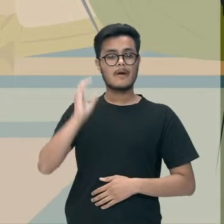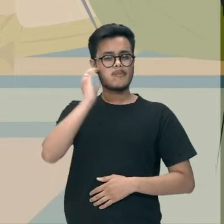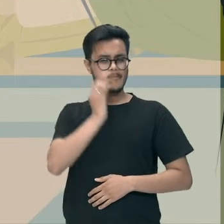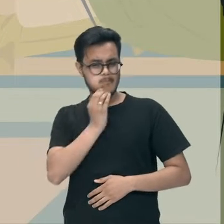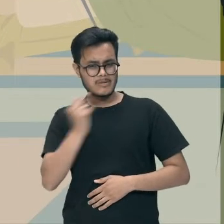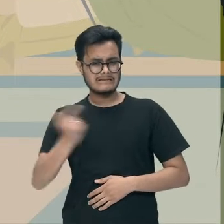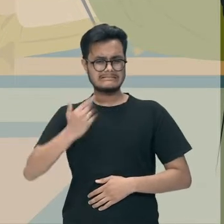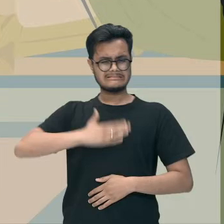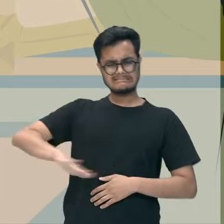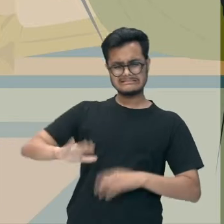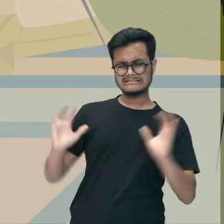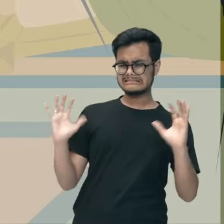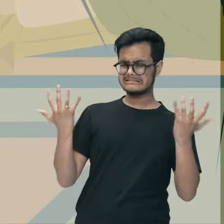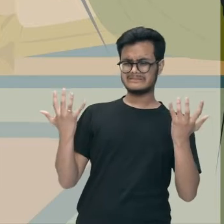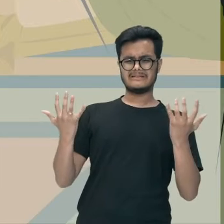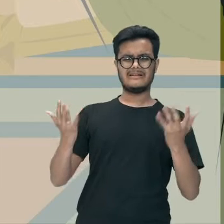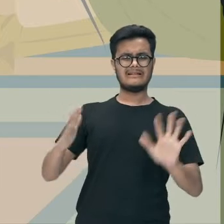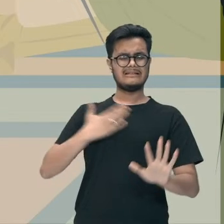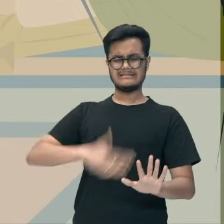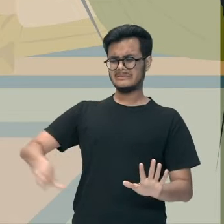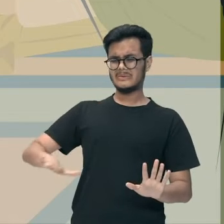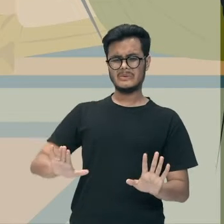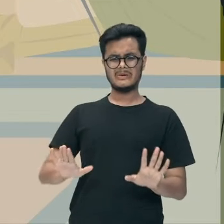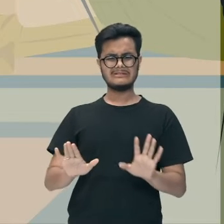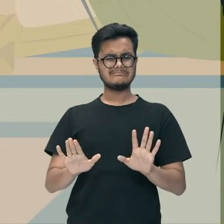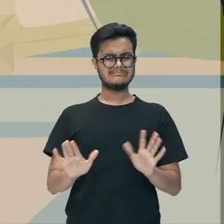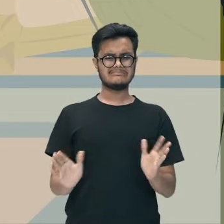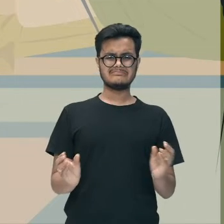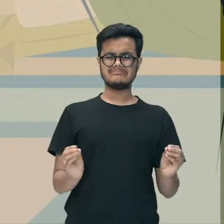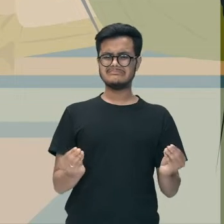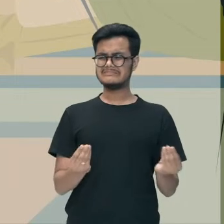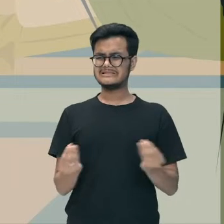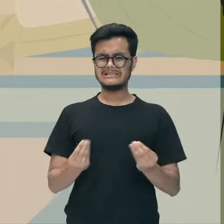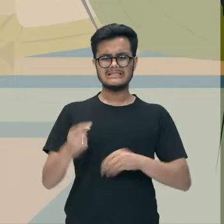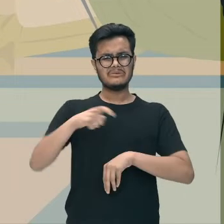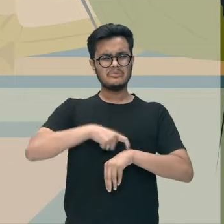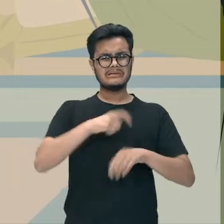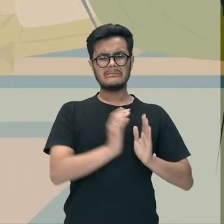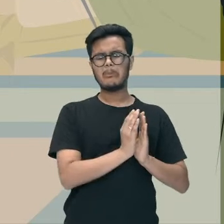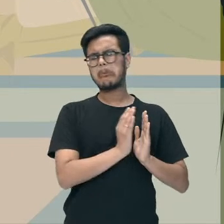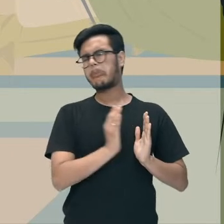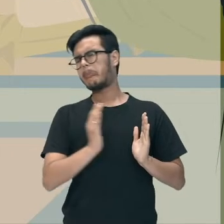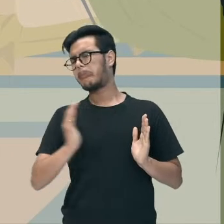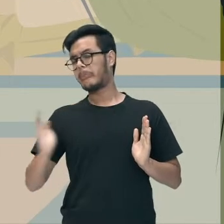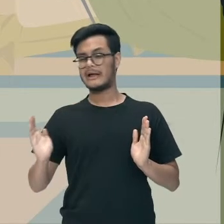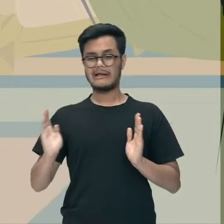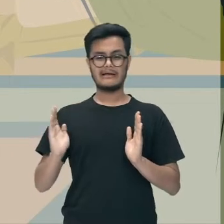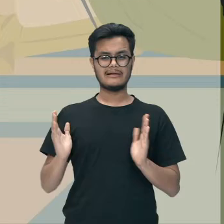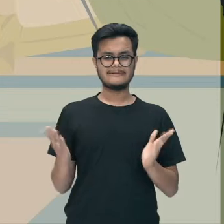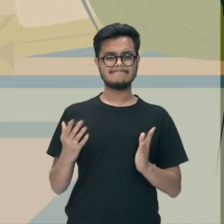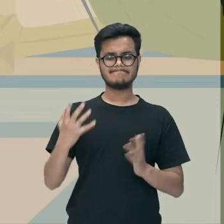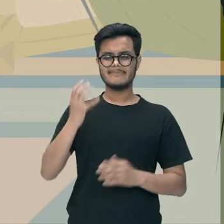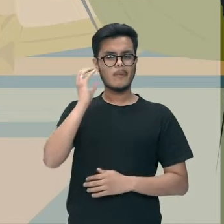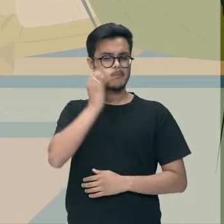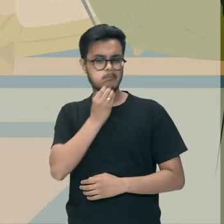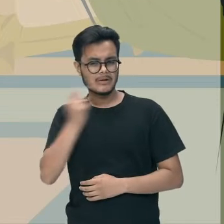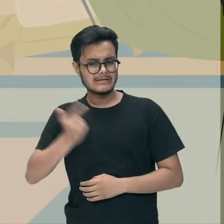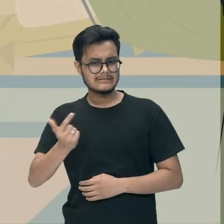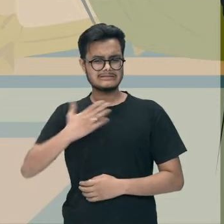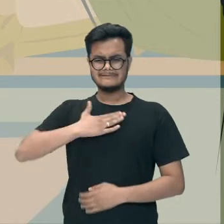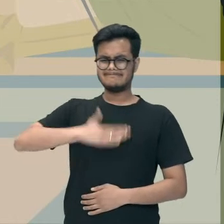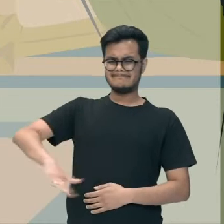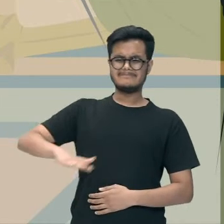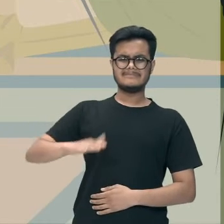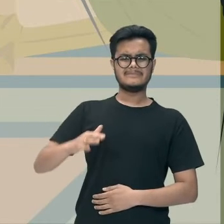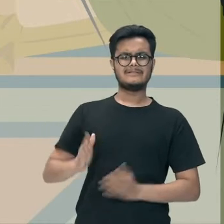gostava muito de festa, né? Fazia aquelas festas que duravam aquele tempo todo, e Dom Pedro não era muito levado a isso. Dom Pedro era um rapaz